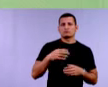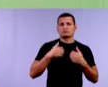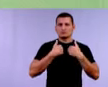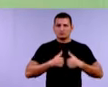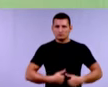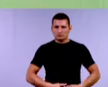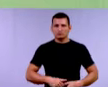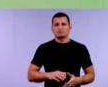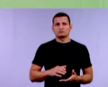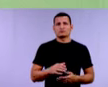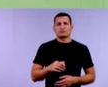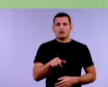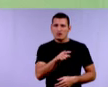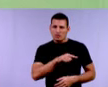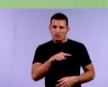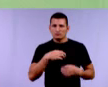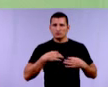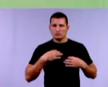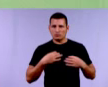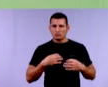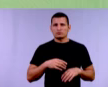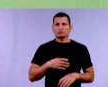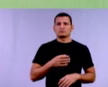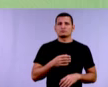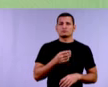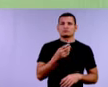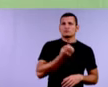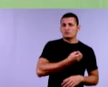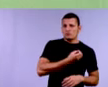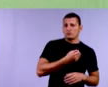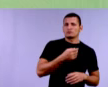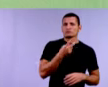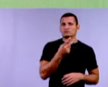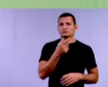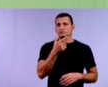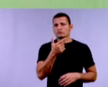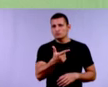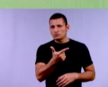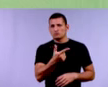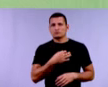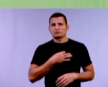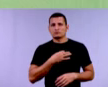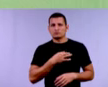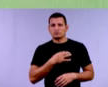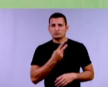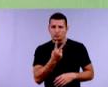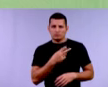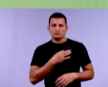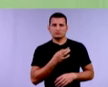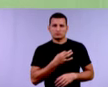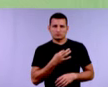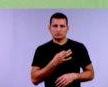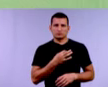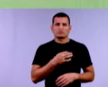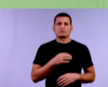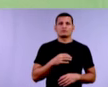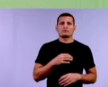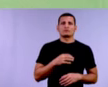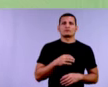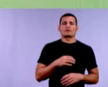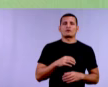estas roupas, o numeral, duas blusas, o adjetivo,